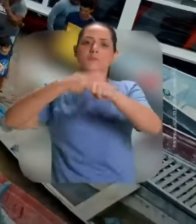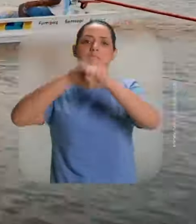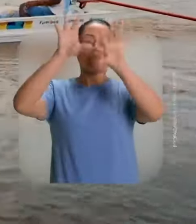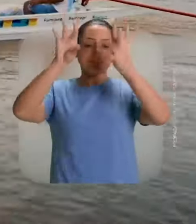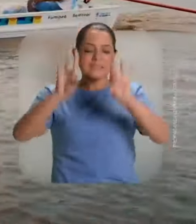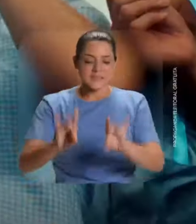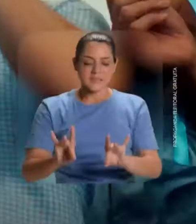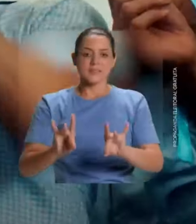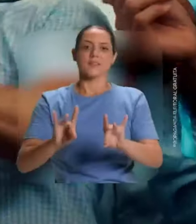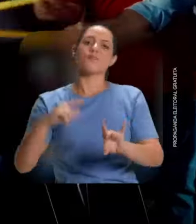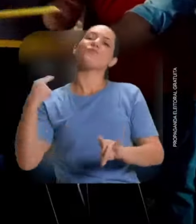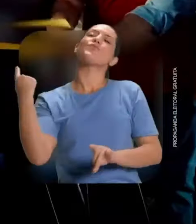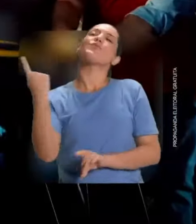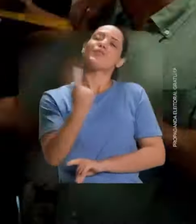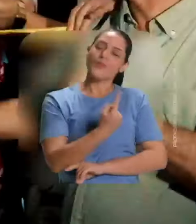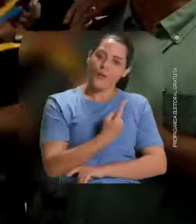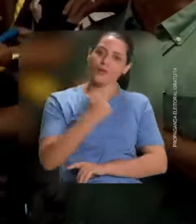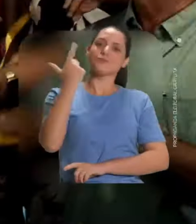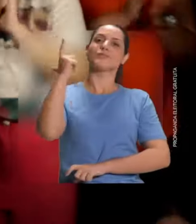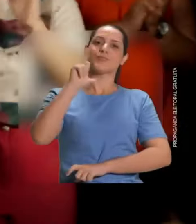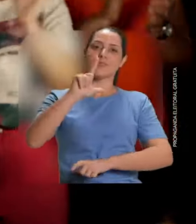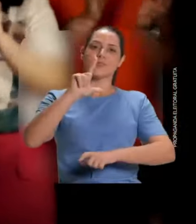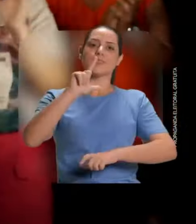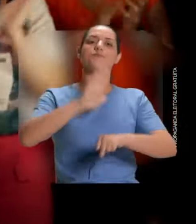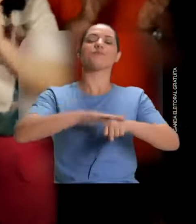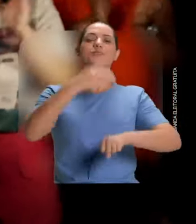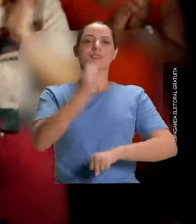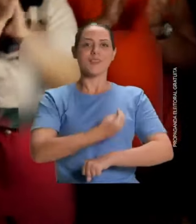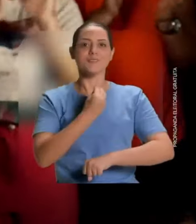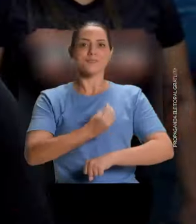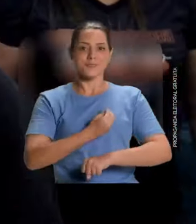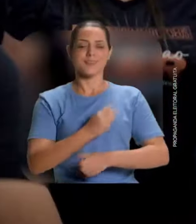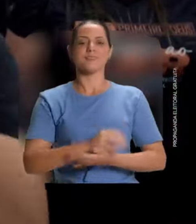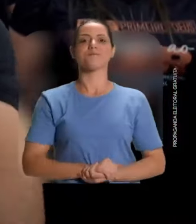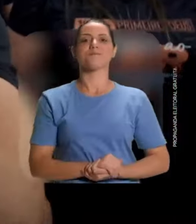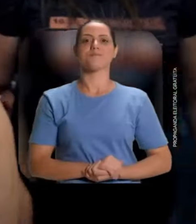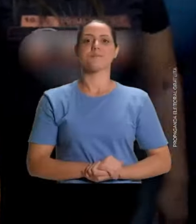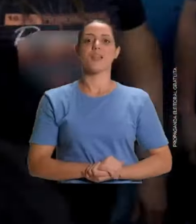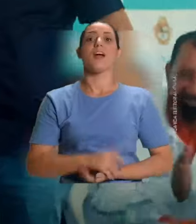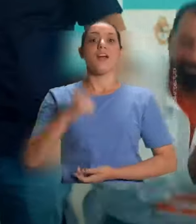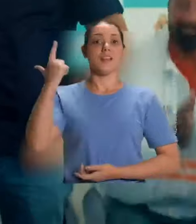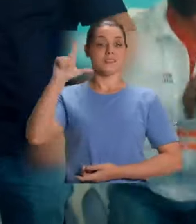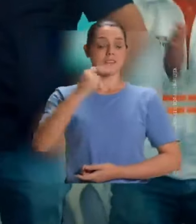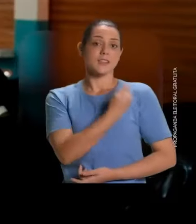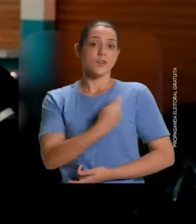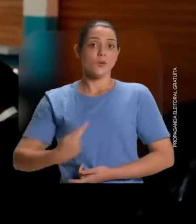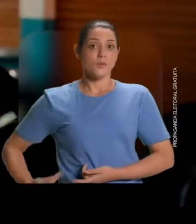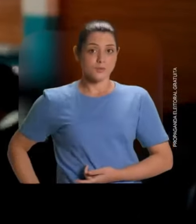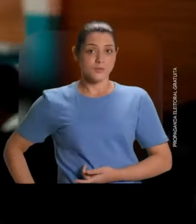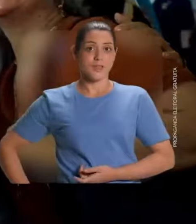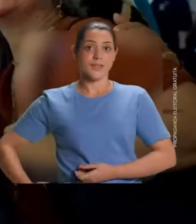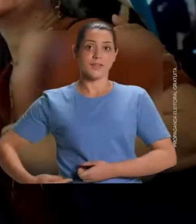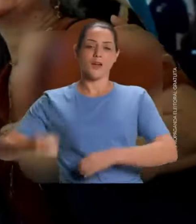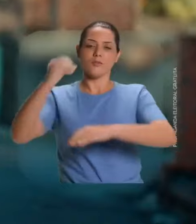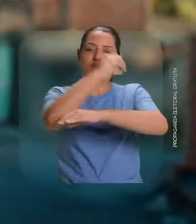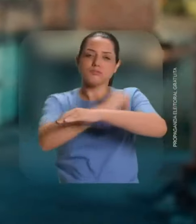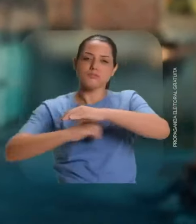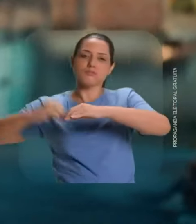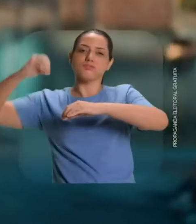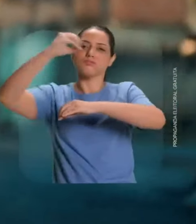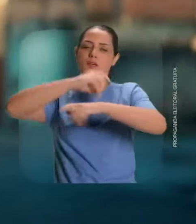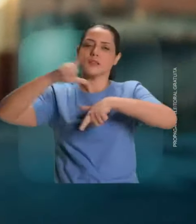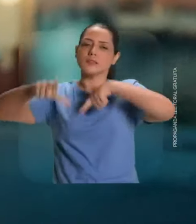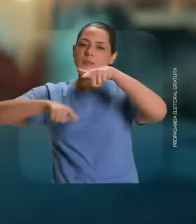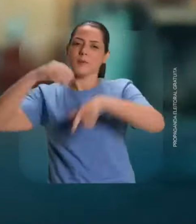as secas do Rio Negro, conseguimos avançar e melhorar a vida de muita gente. É assim que governa Manaus. Trabalhando dia e noite,